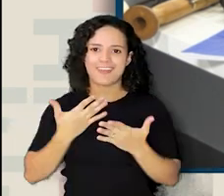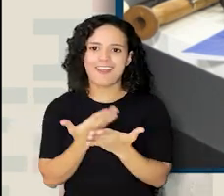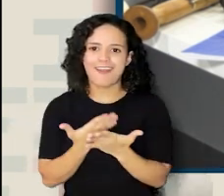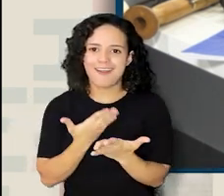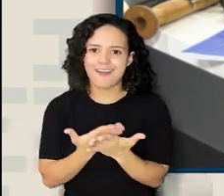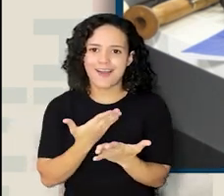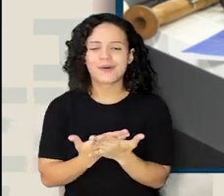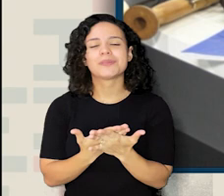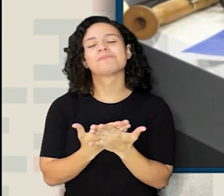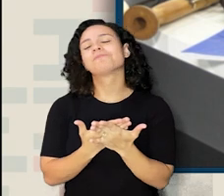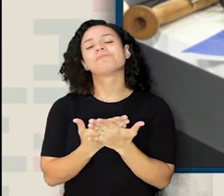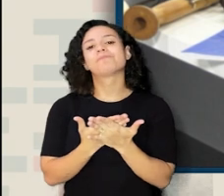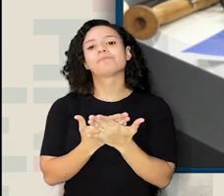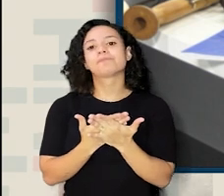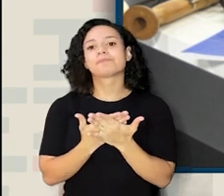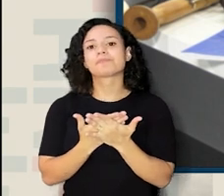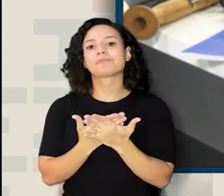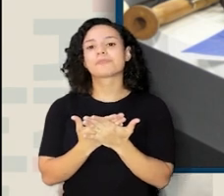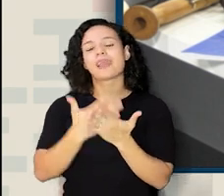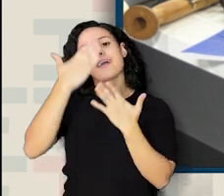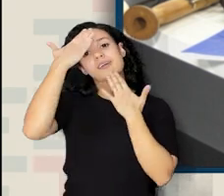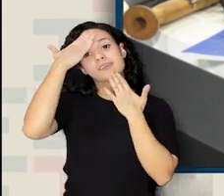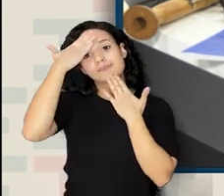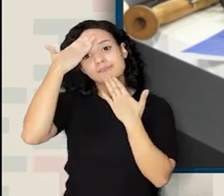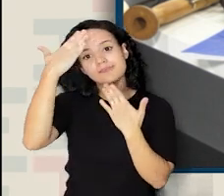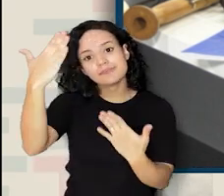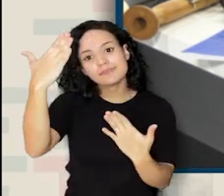me despedir dessa aula,